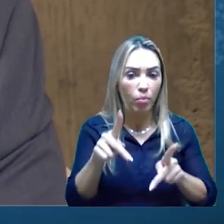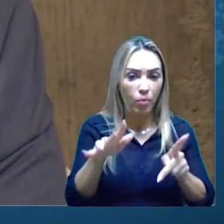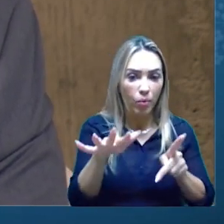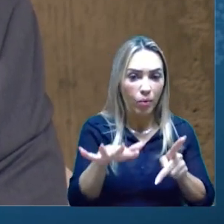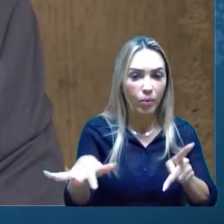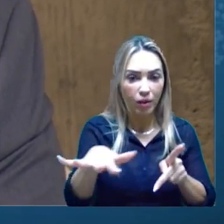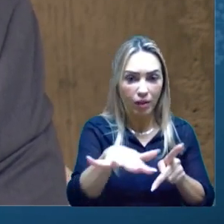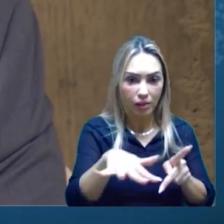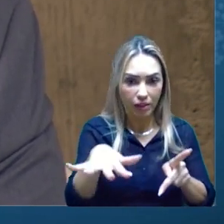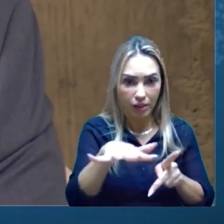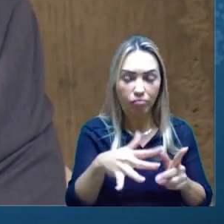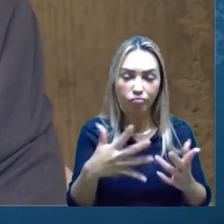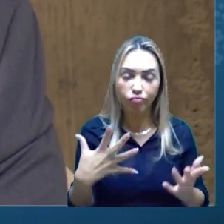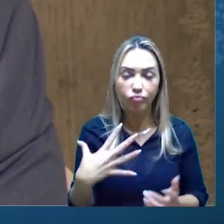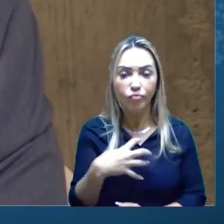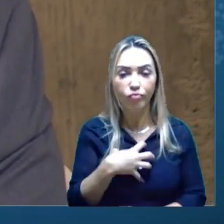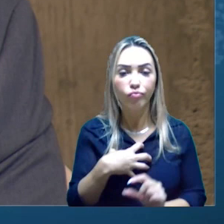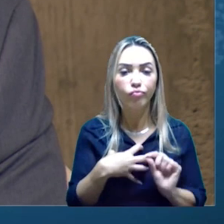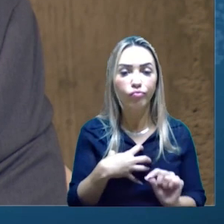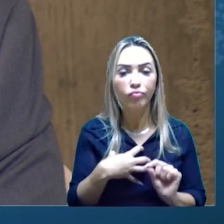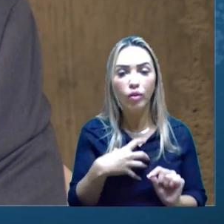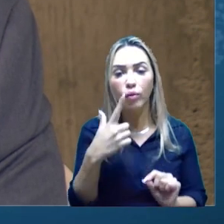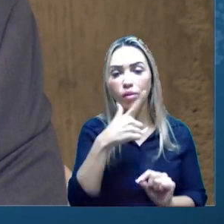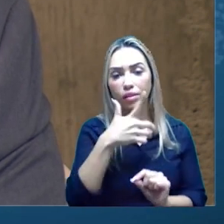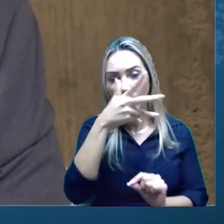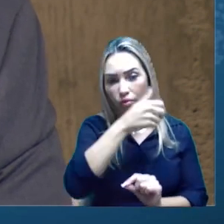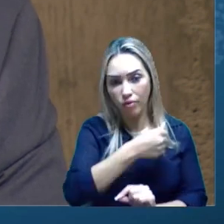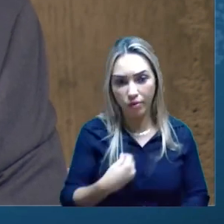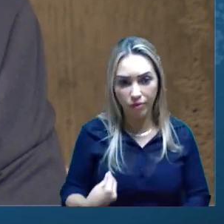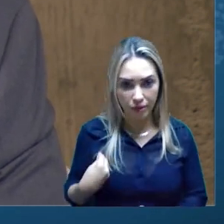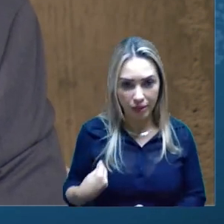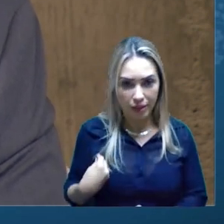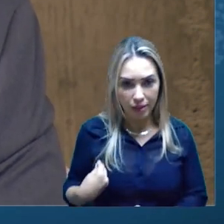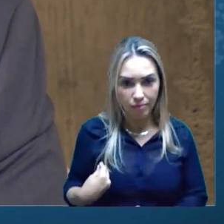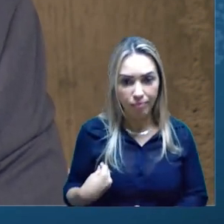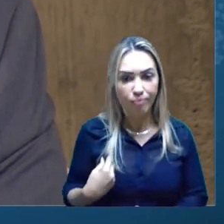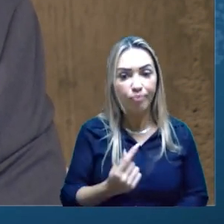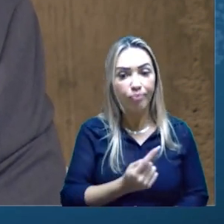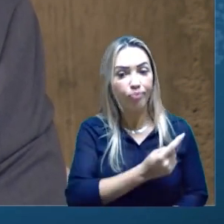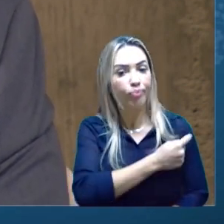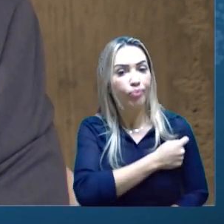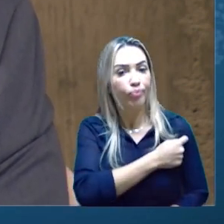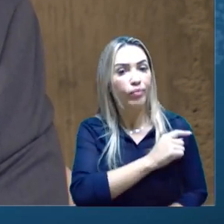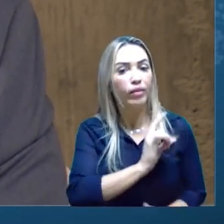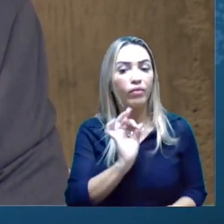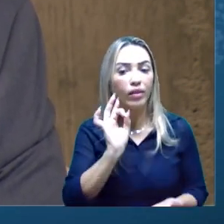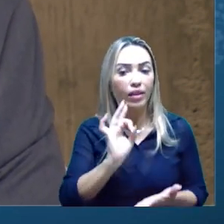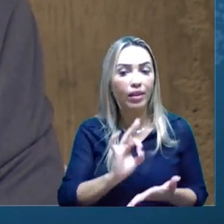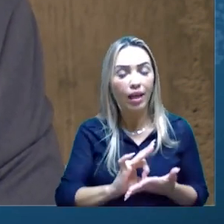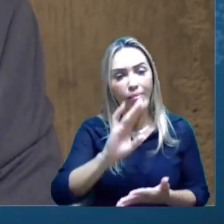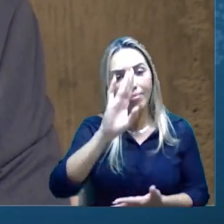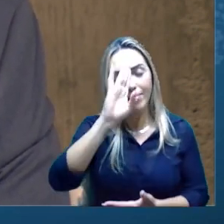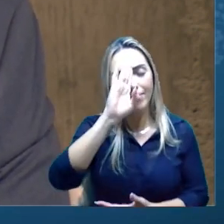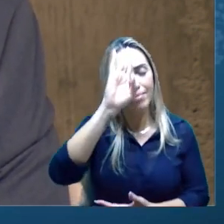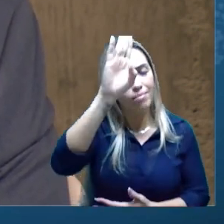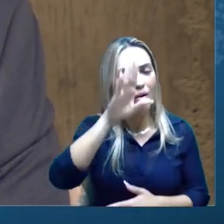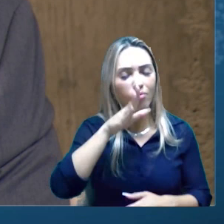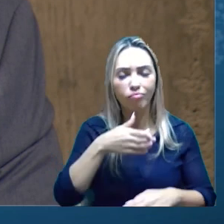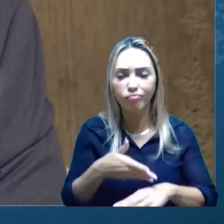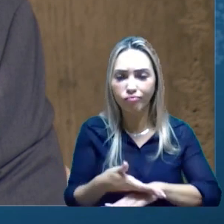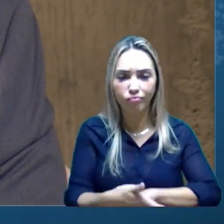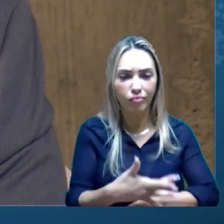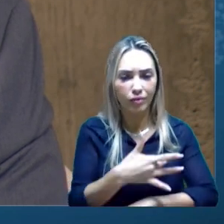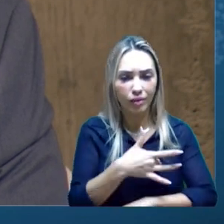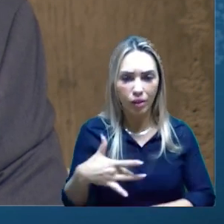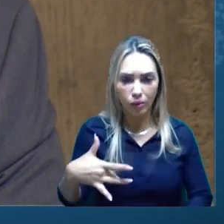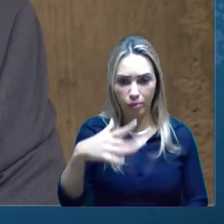de alguma forma, salvando muitas vidas. A vacina realmente foi a principal intervenção de saúde pública